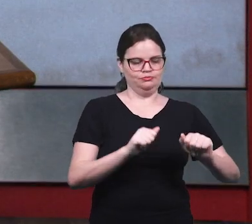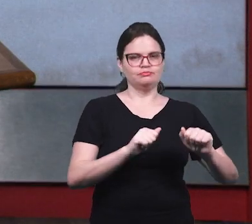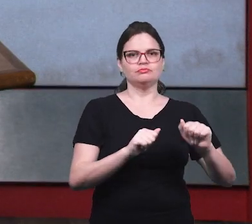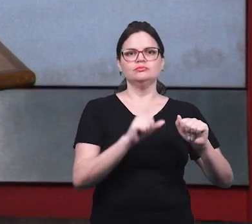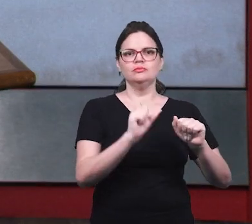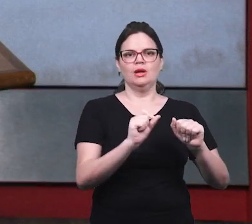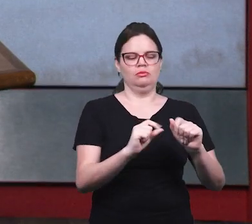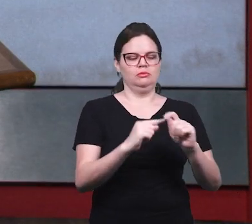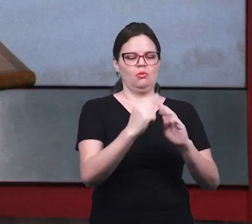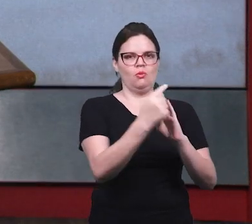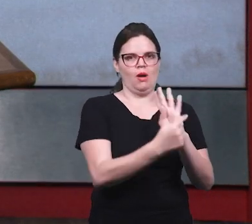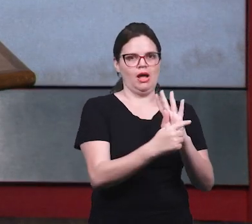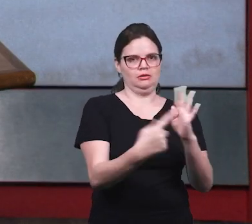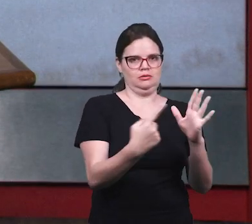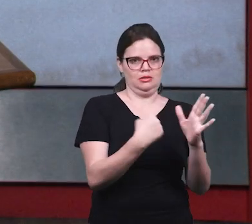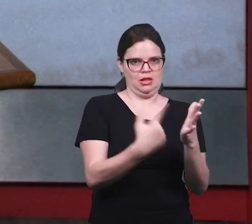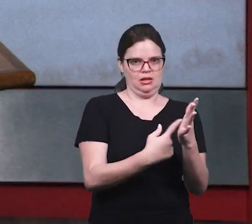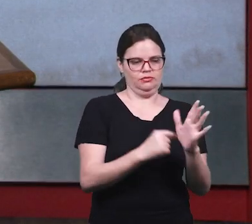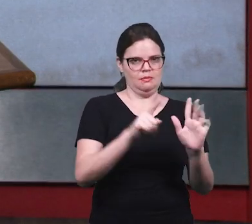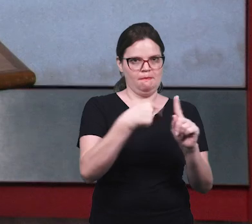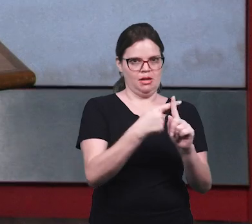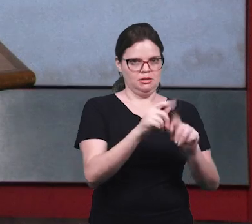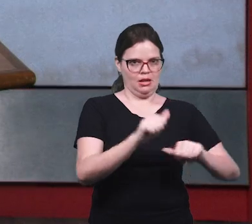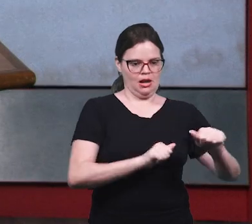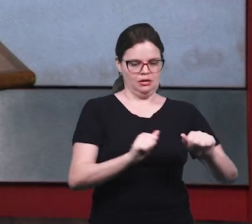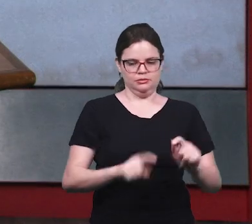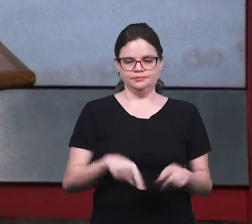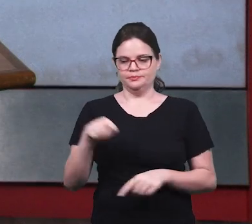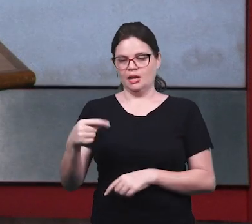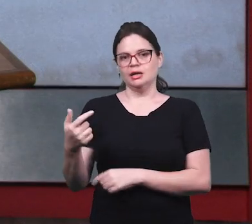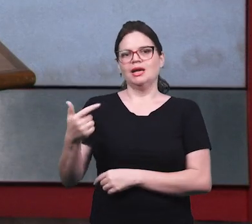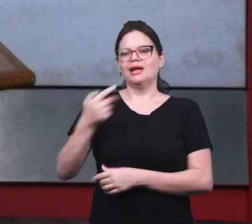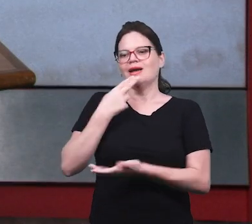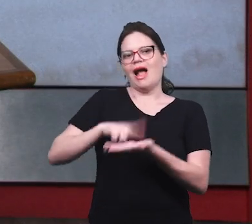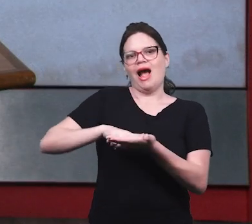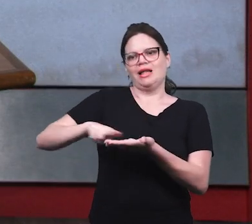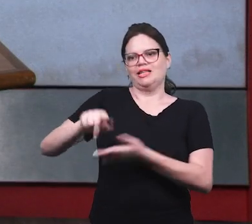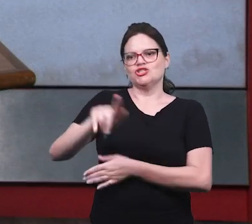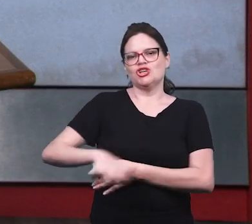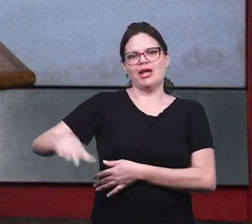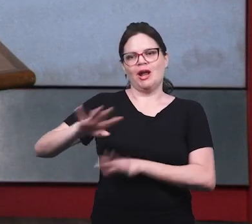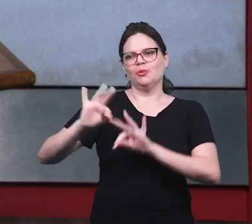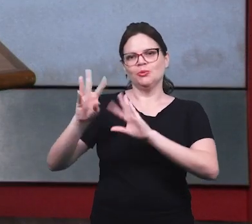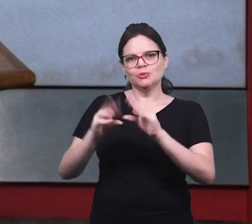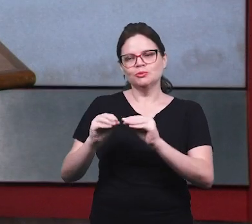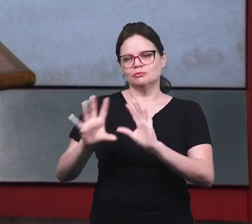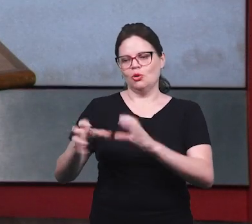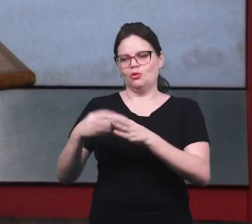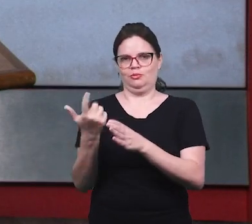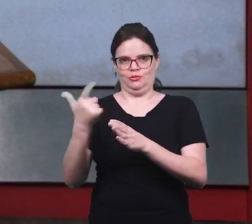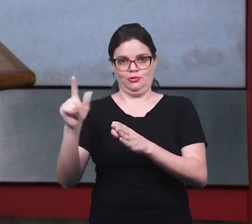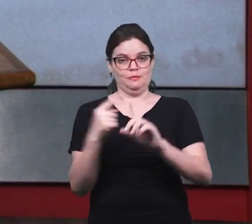conjunto, e as Epístolas, formando um segundo conjunto. No entanto, a divisão do